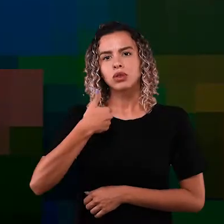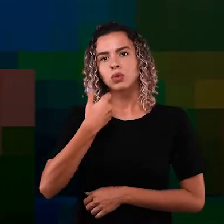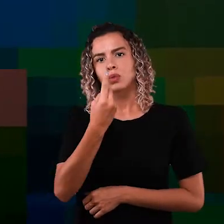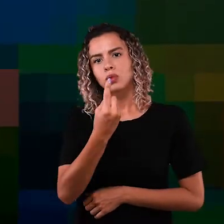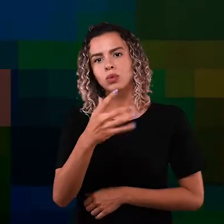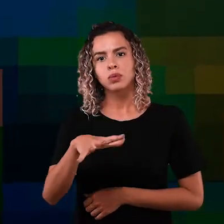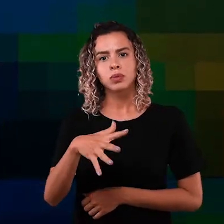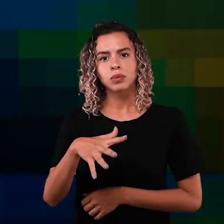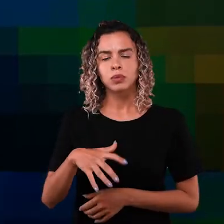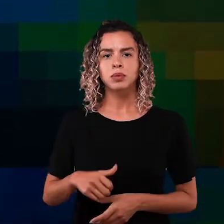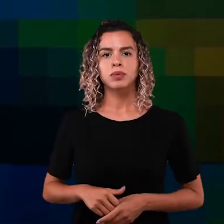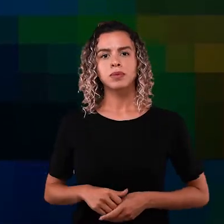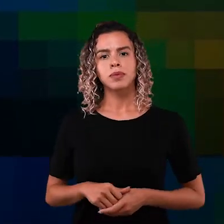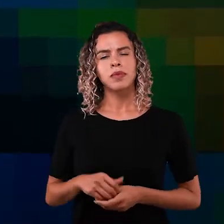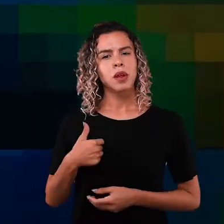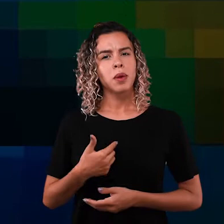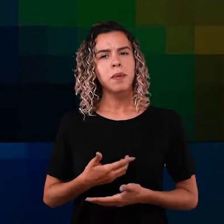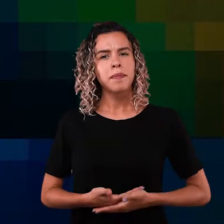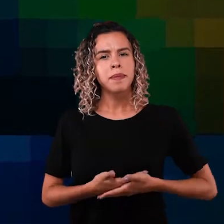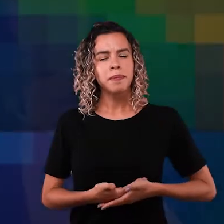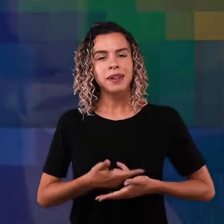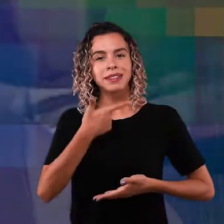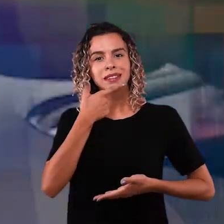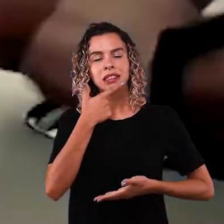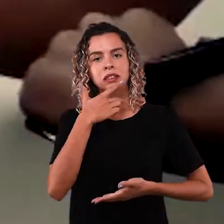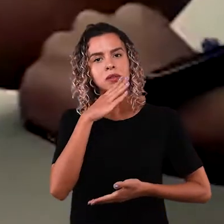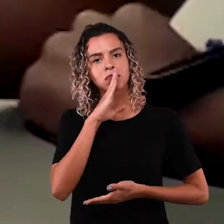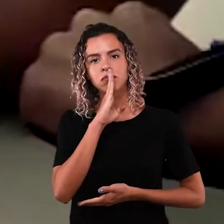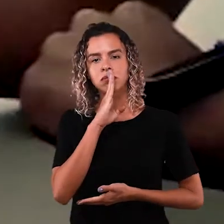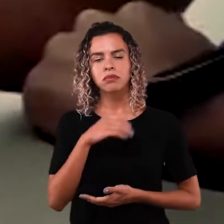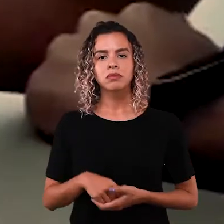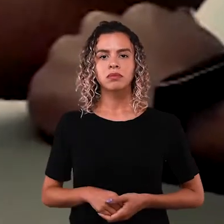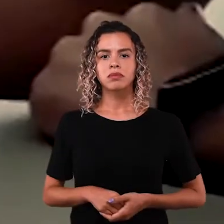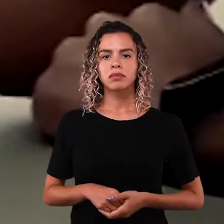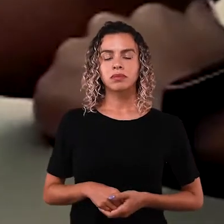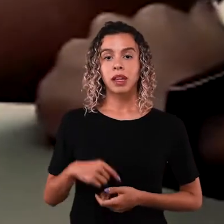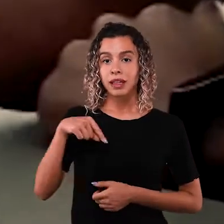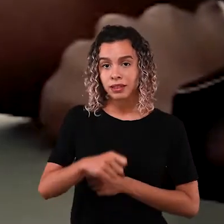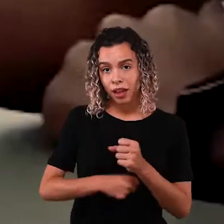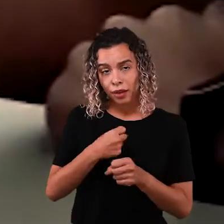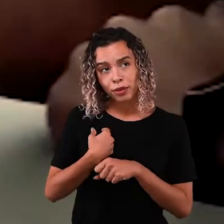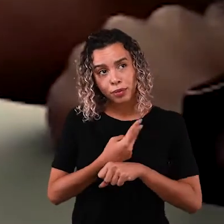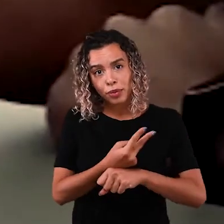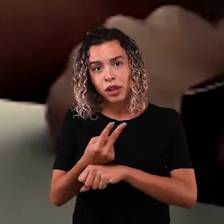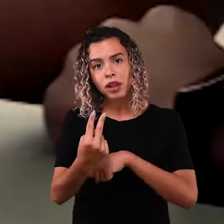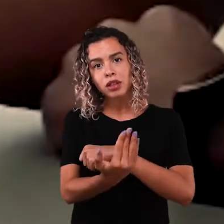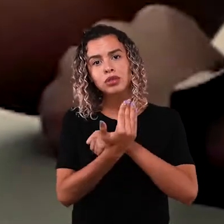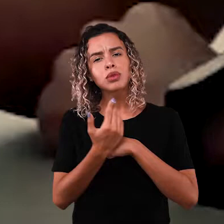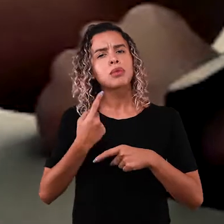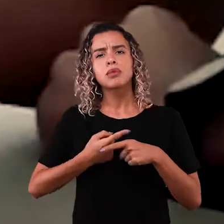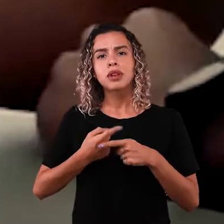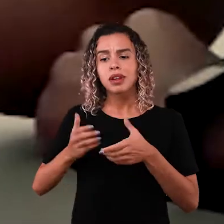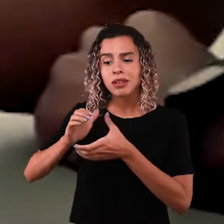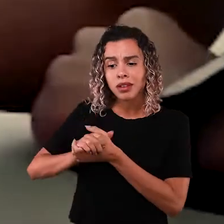assim. Alice criança, séria. Antes disso, fui um bebê bem sorridente. Mão aperta uma bolinha. Resolvi buscar ajuda esse ano devido a alguns problemas que eu